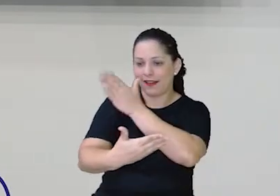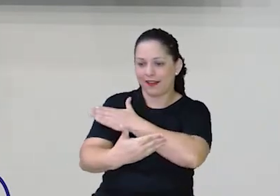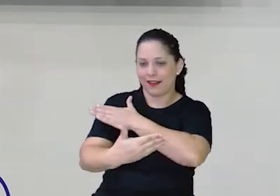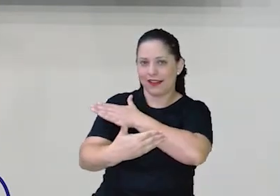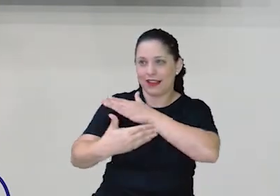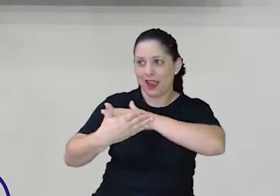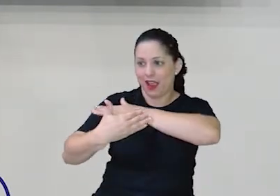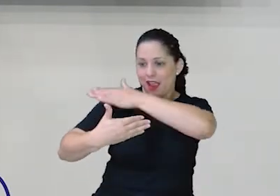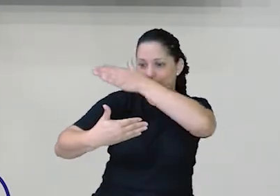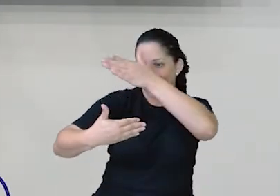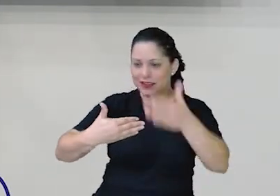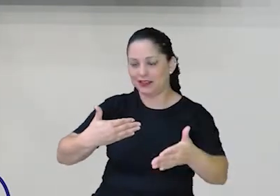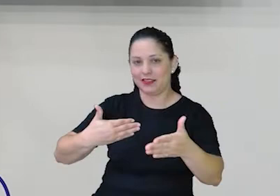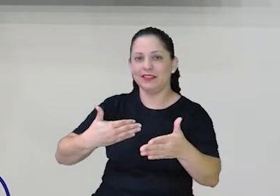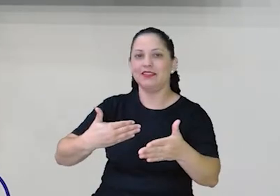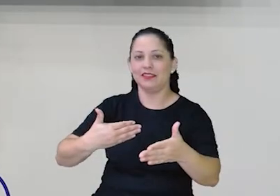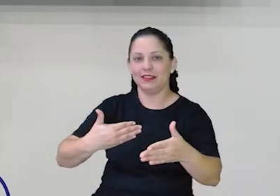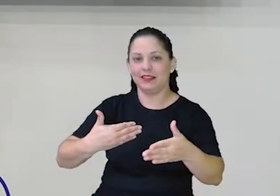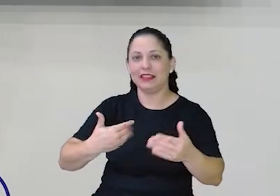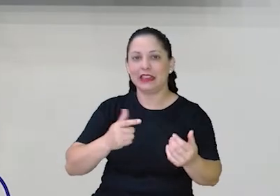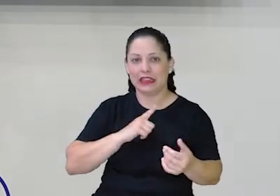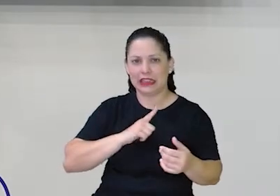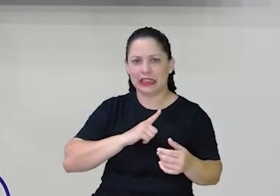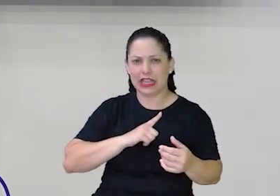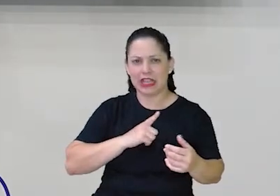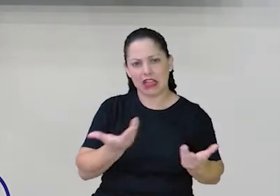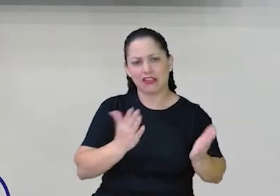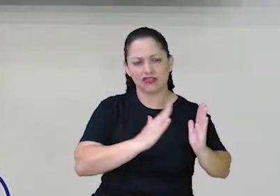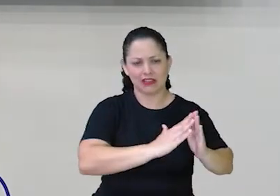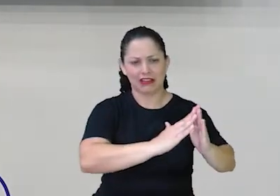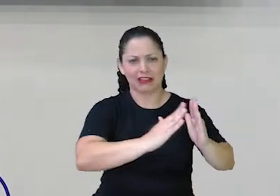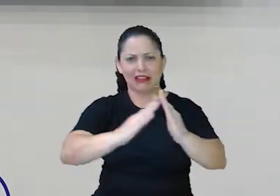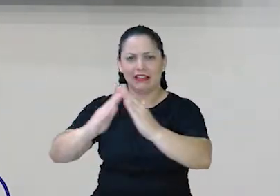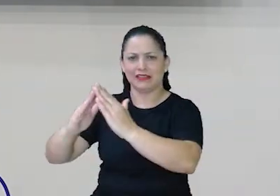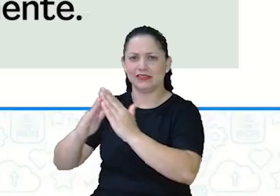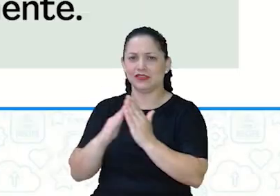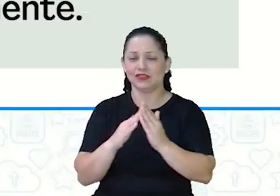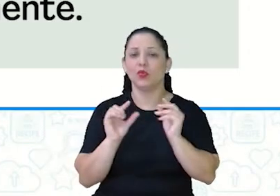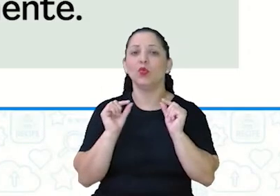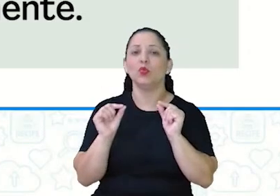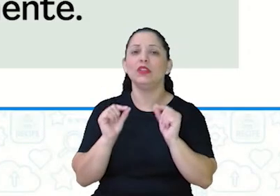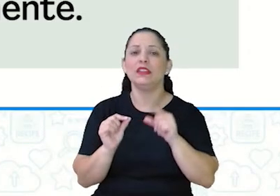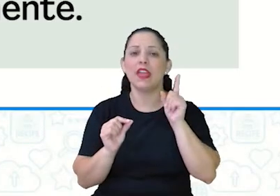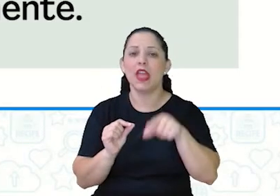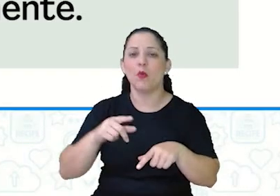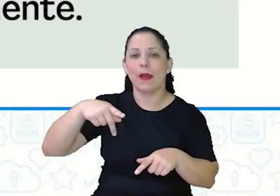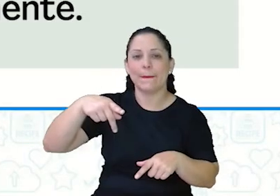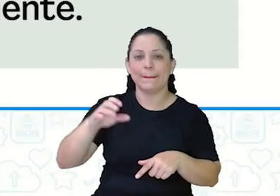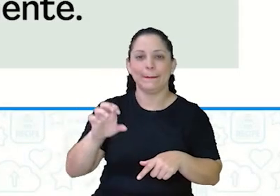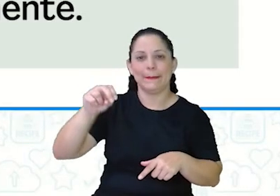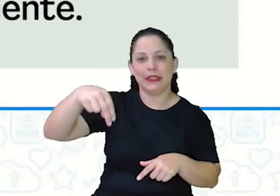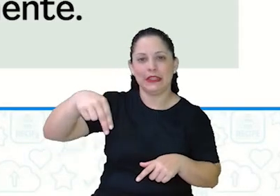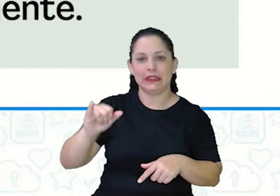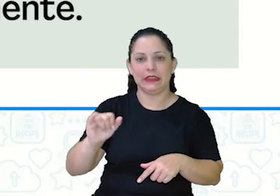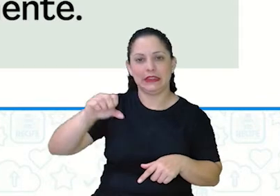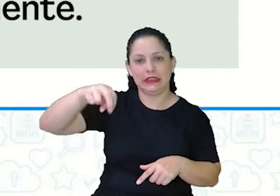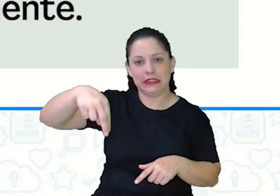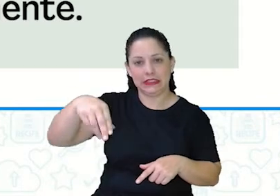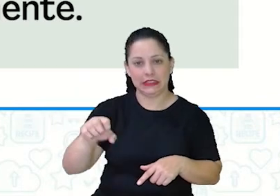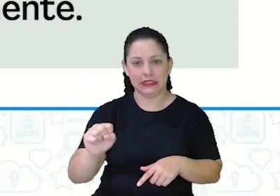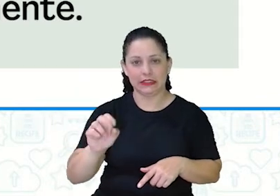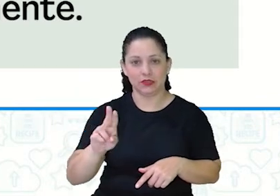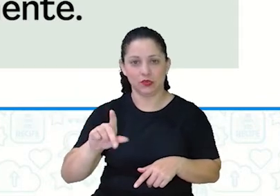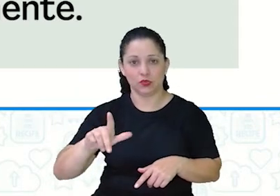gente observa que isso é uma formação característica de uma península. Porque uma península é o quê? É um pedaço de terra que é